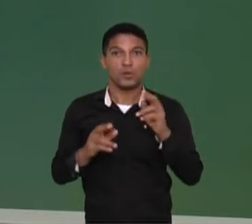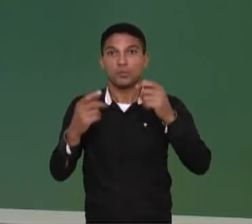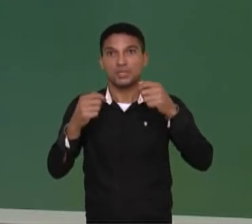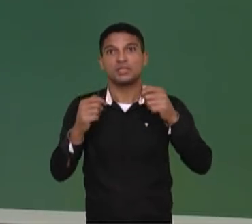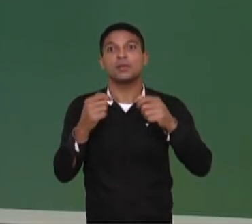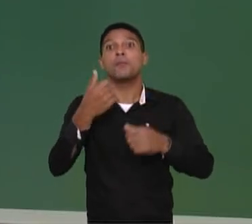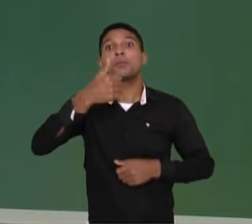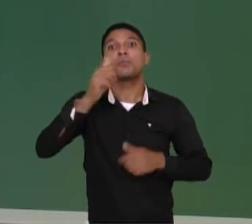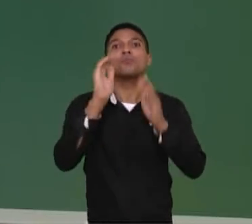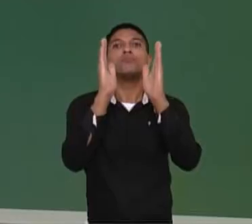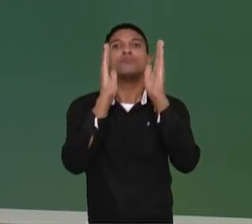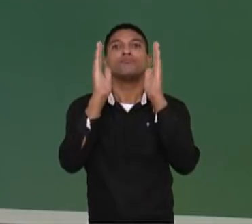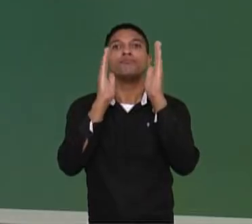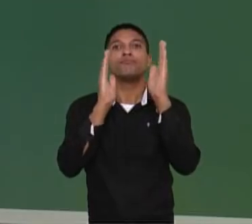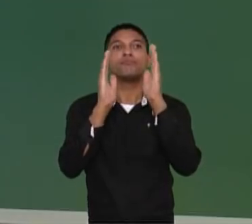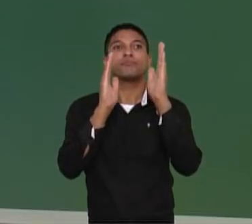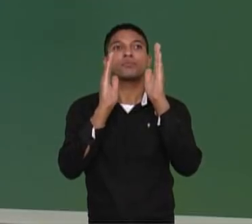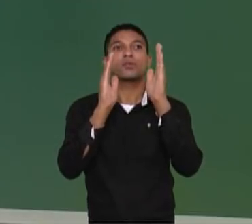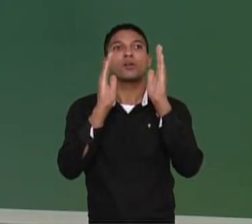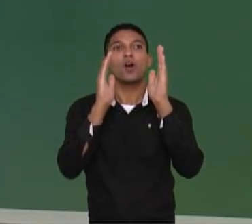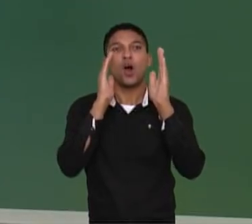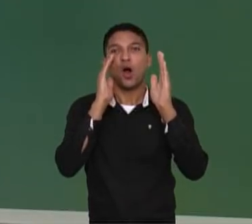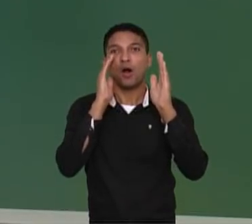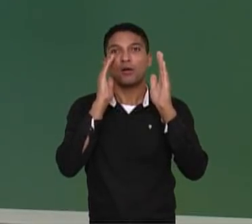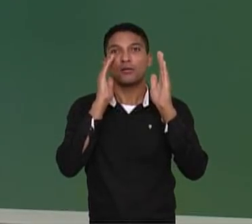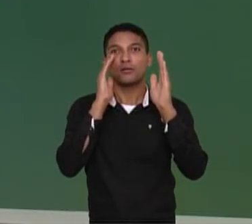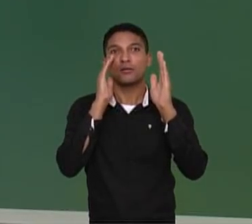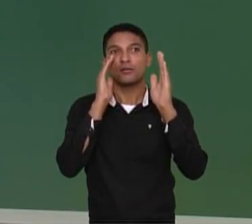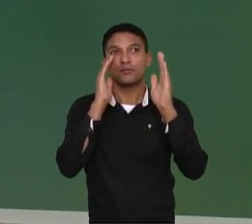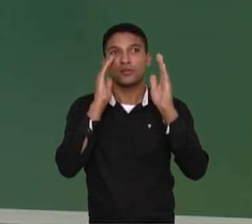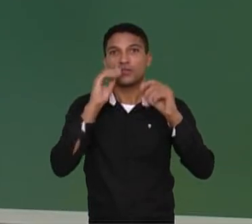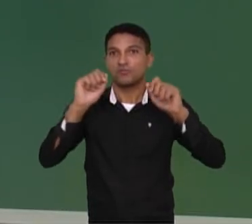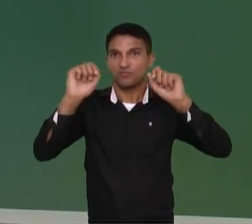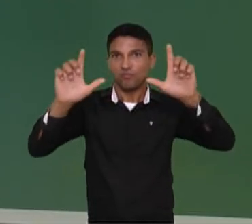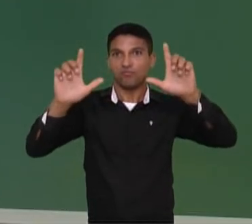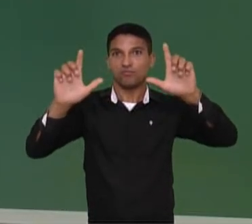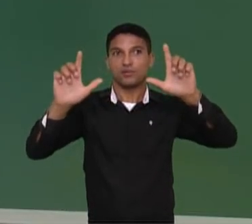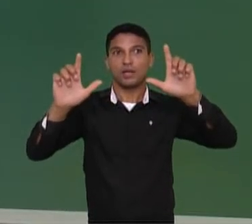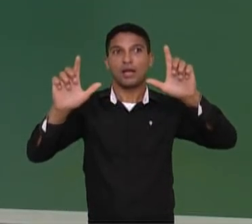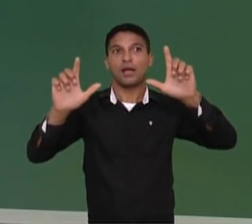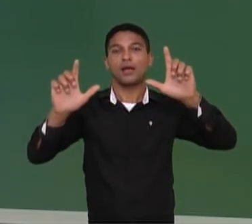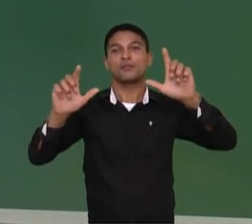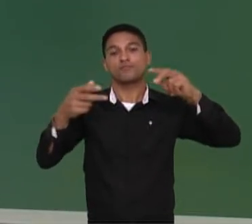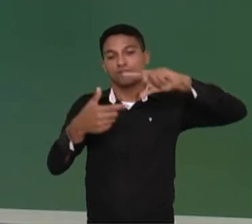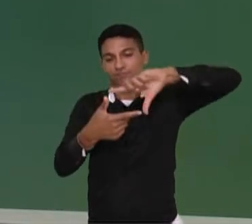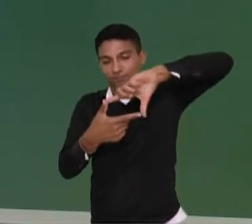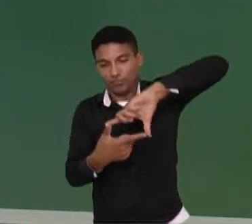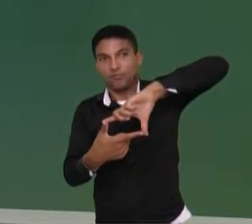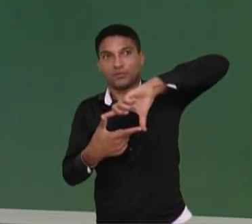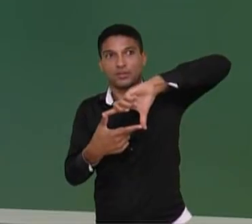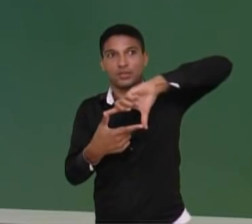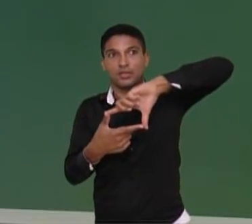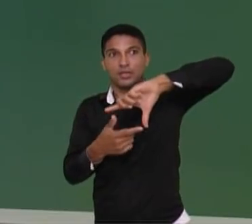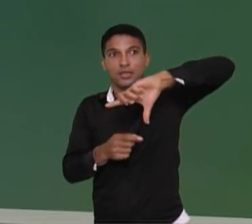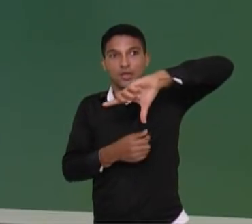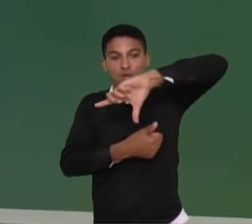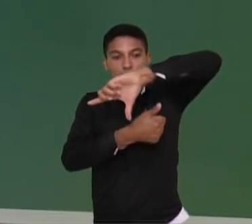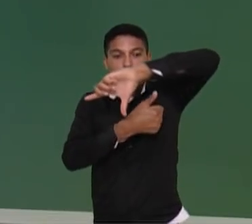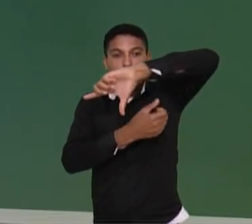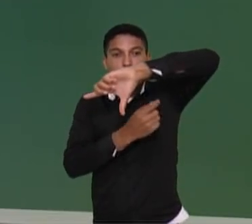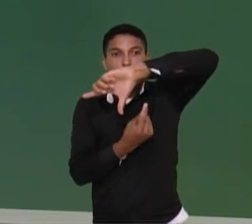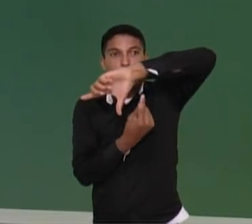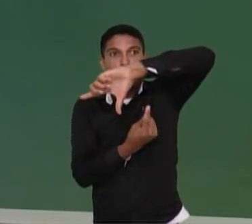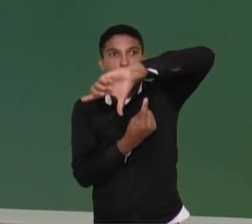essa primeira aqui, né? E aí eu coloco as medidas dela. Aqui mede 1 e aqui mede 2 mais